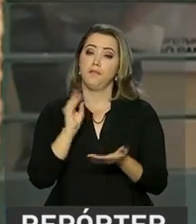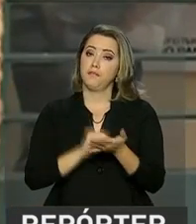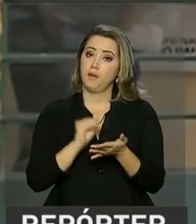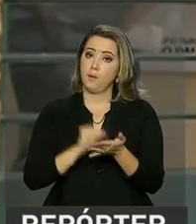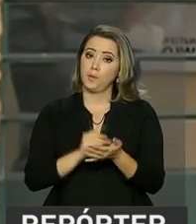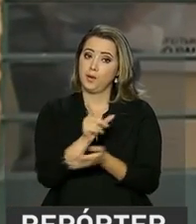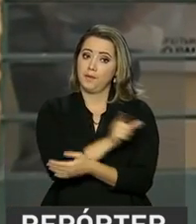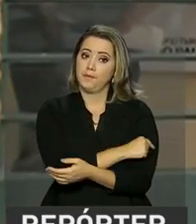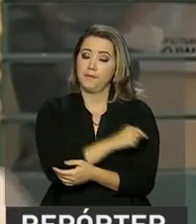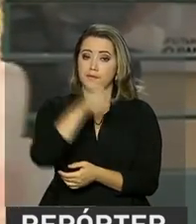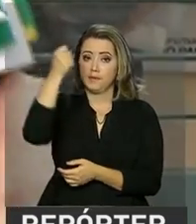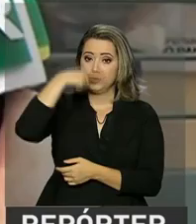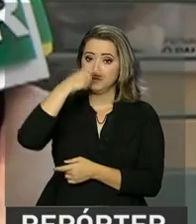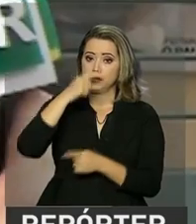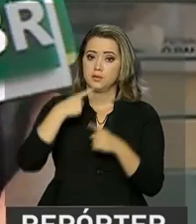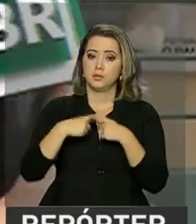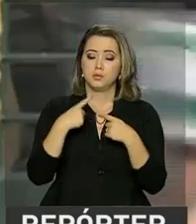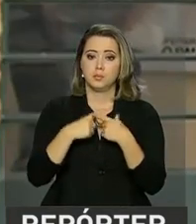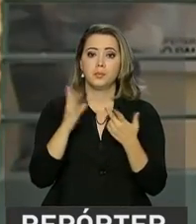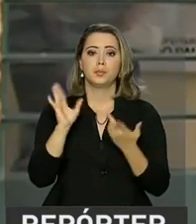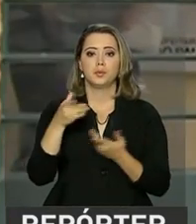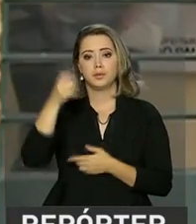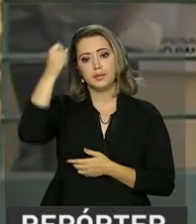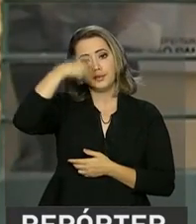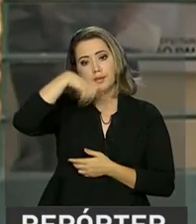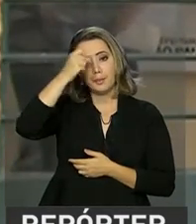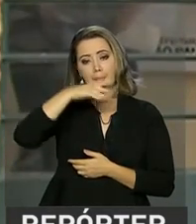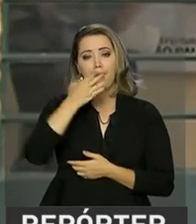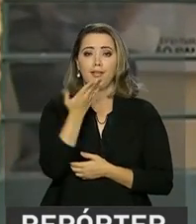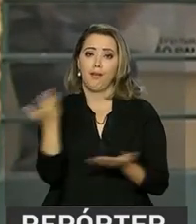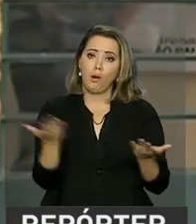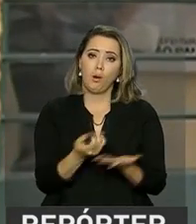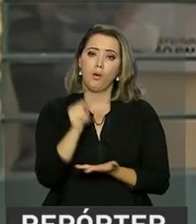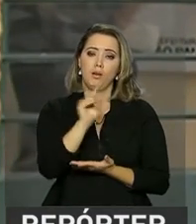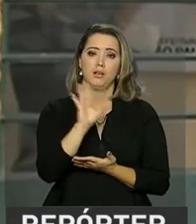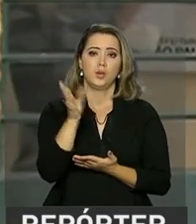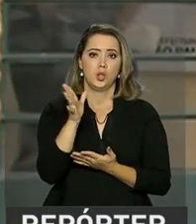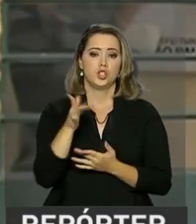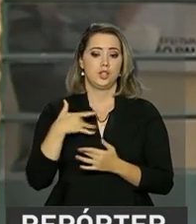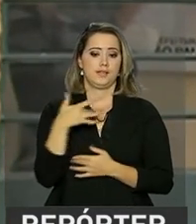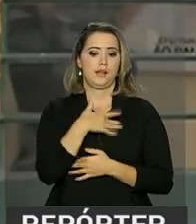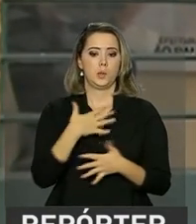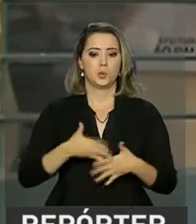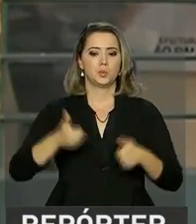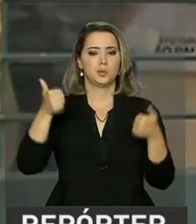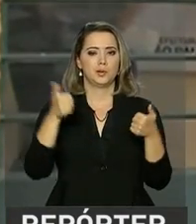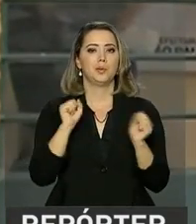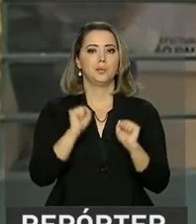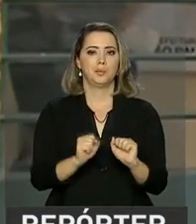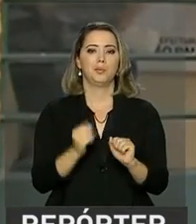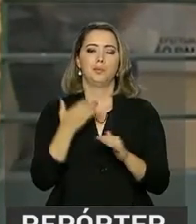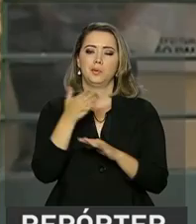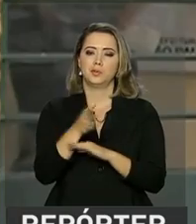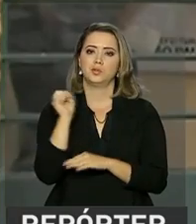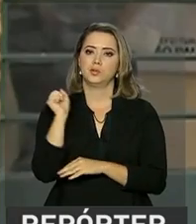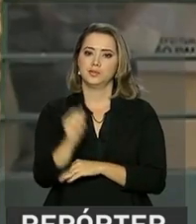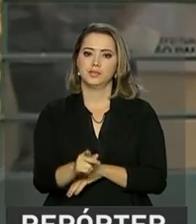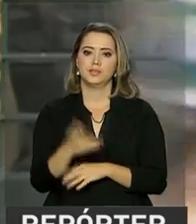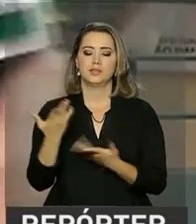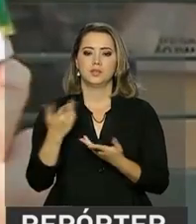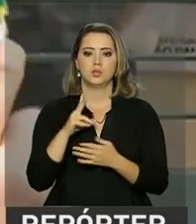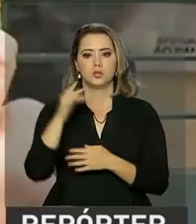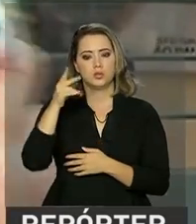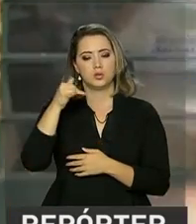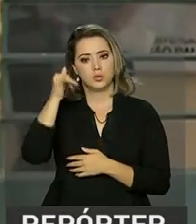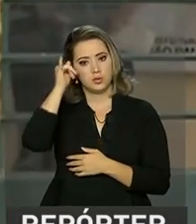vacina porque estava Olha só gripada agora já Em Plena Saúde a aposentada não vai deixar de se proteger contra